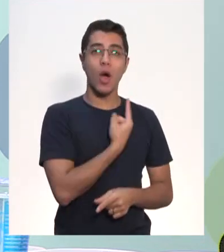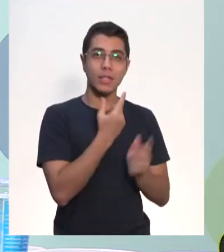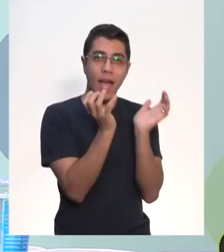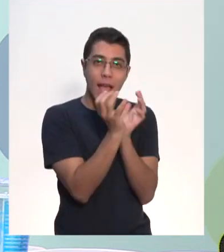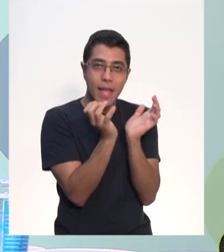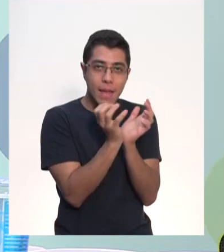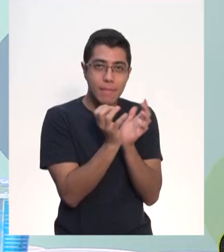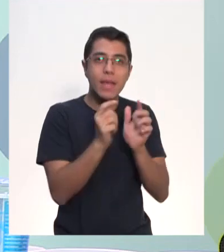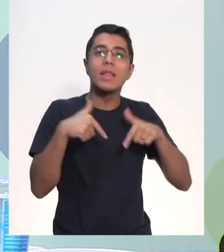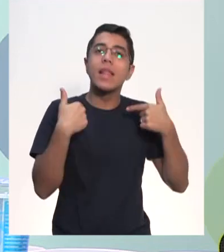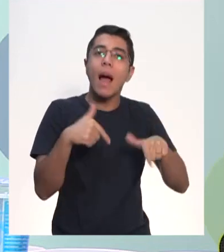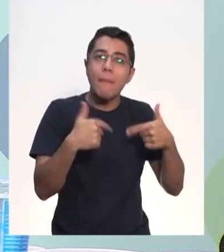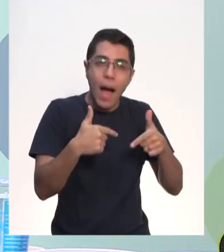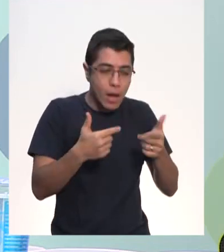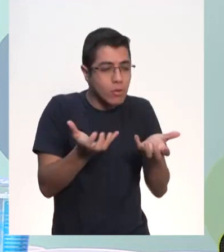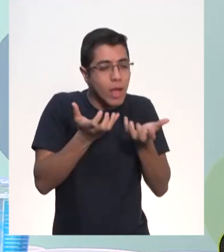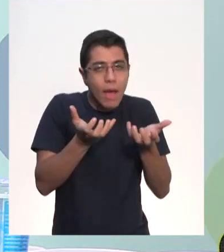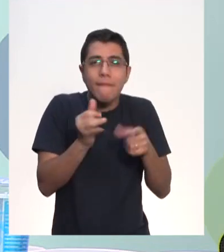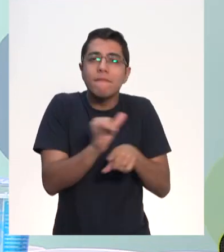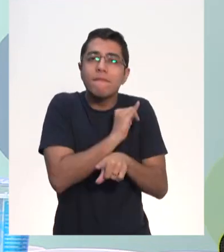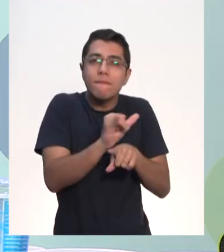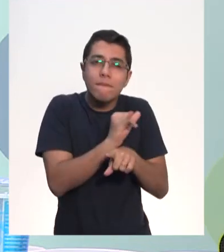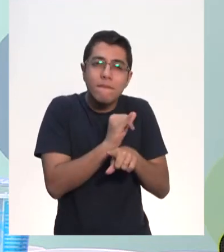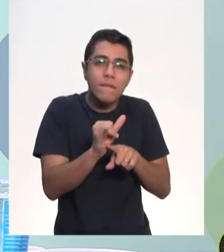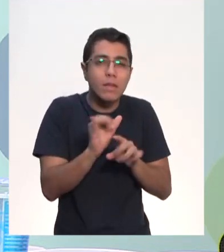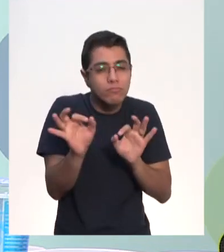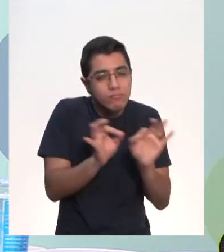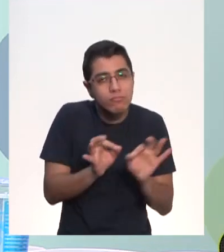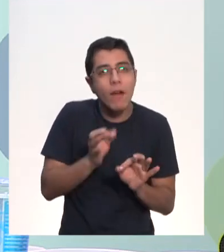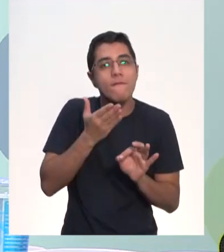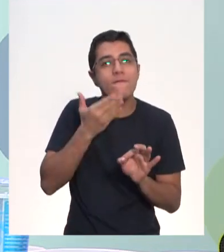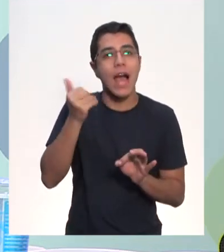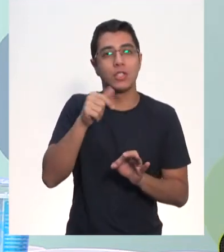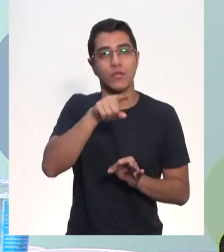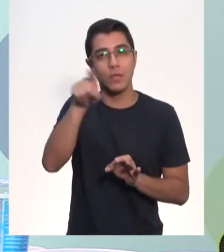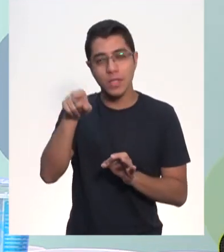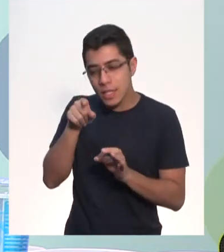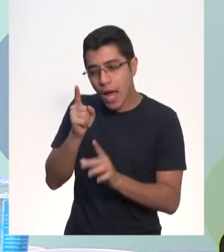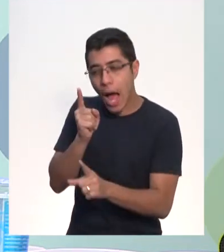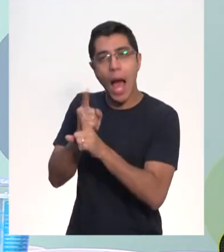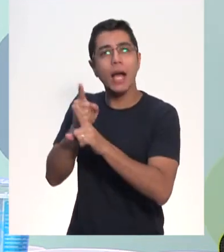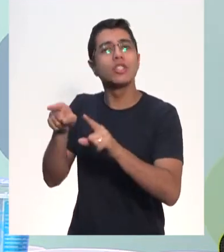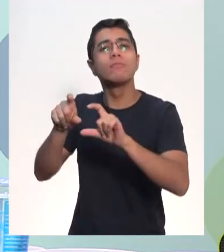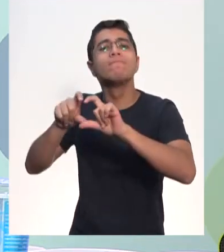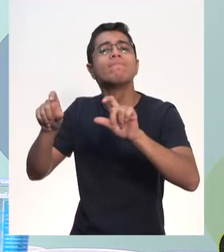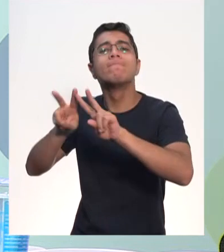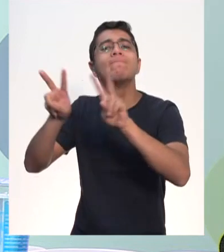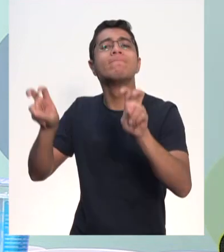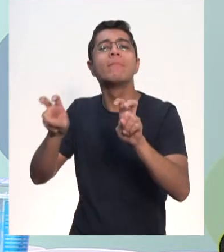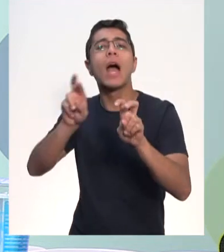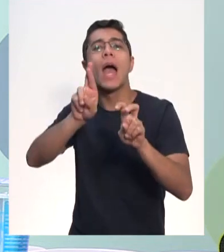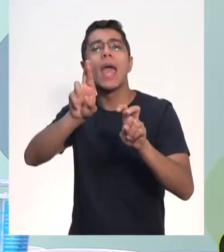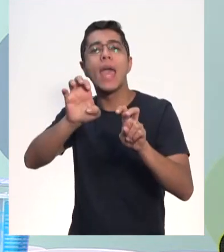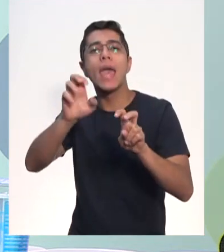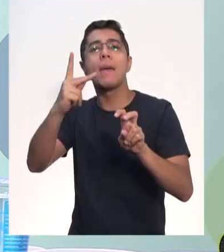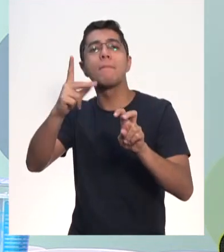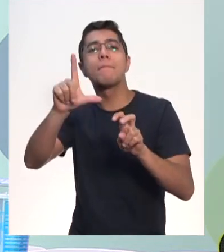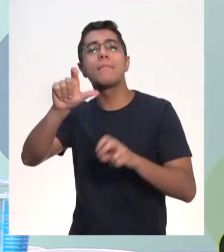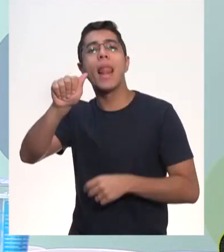encontrarem, e a gente pretende deixar com o título de Replanejamento 2020 lá no YouTube, aqui